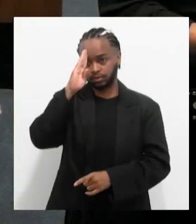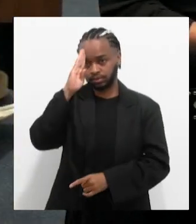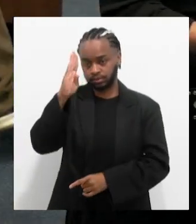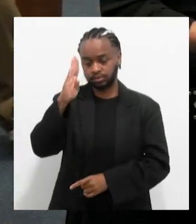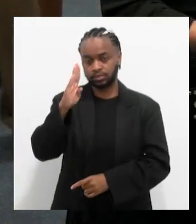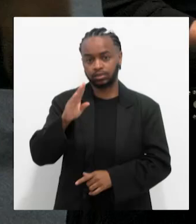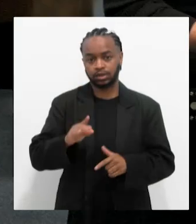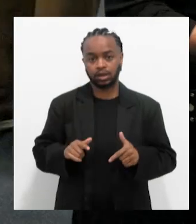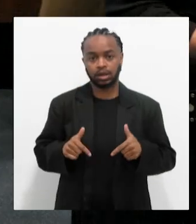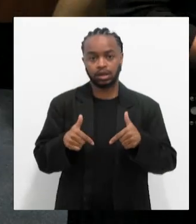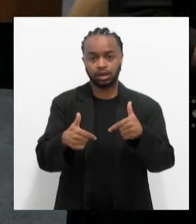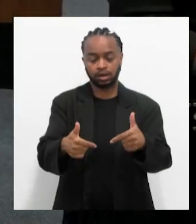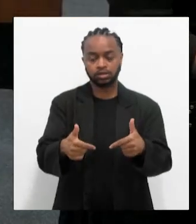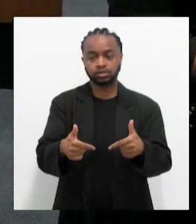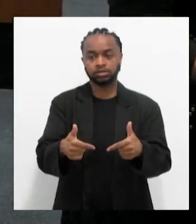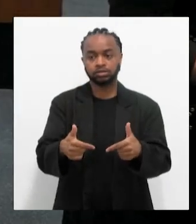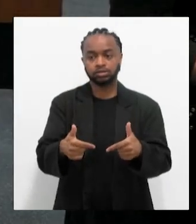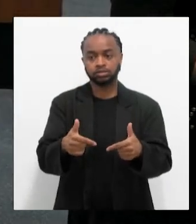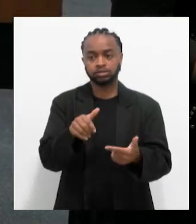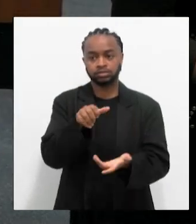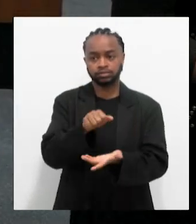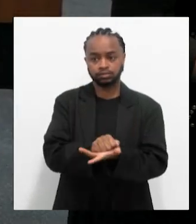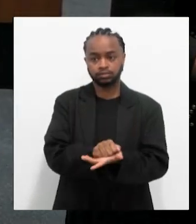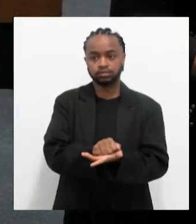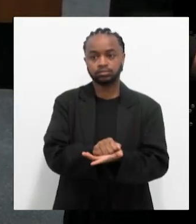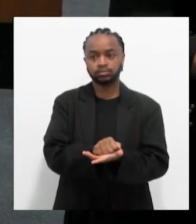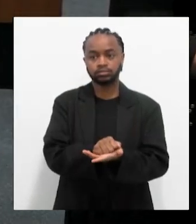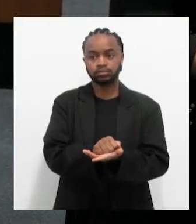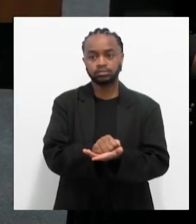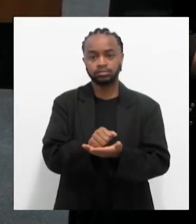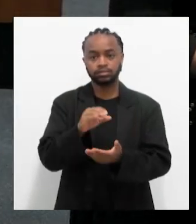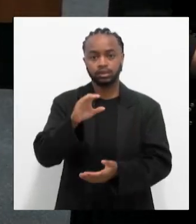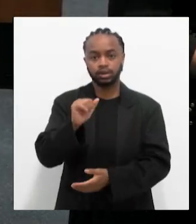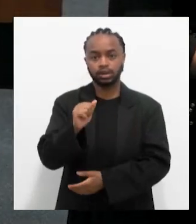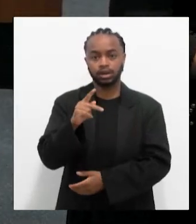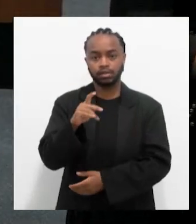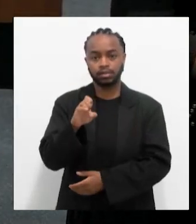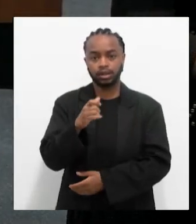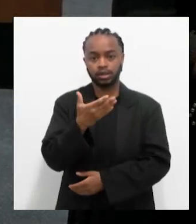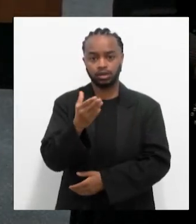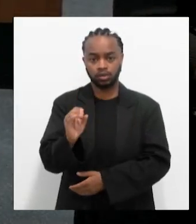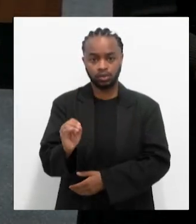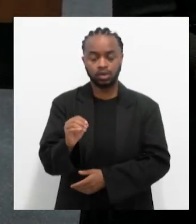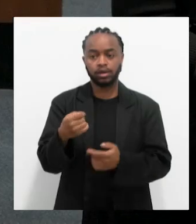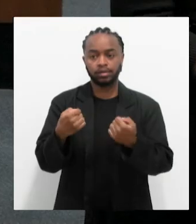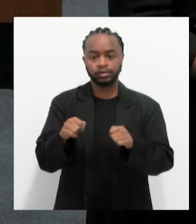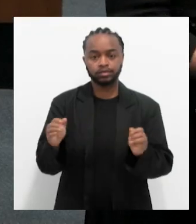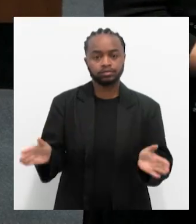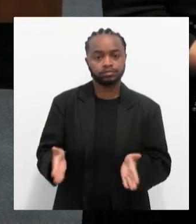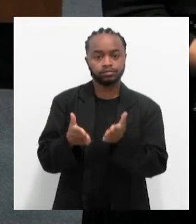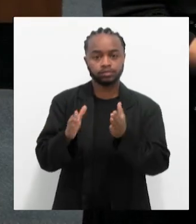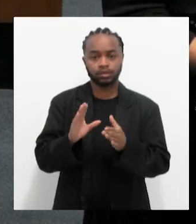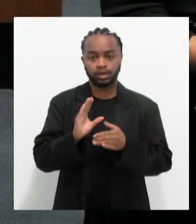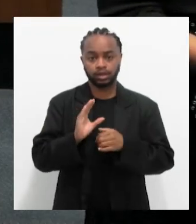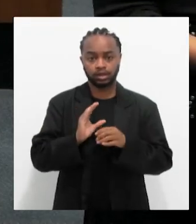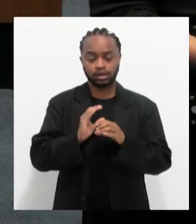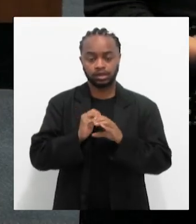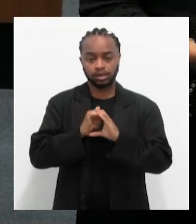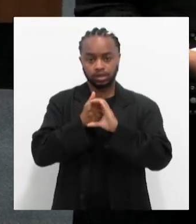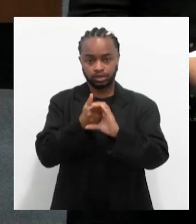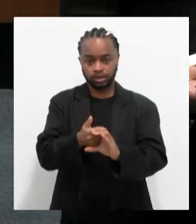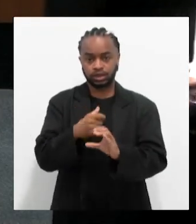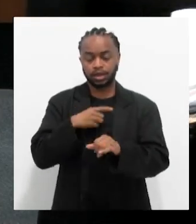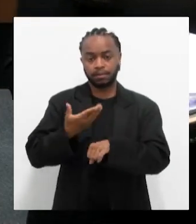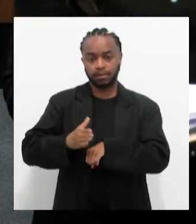ato de registro dos capelães, mobilizar não só entre as religiões cristãs, que já têm essa prática